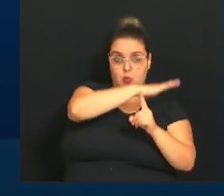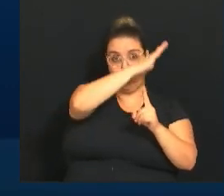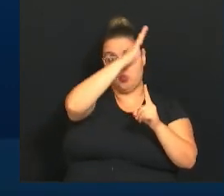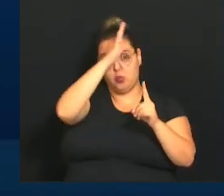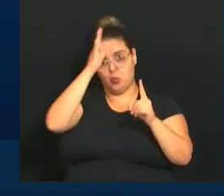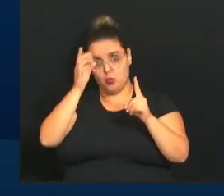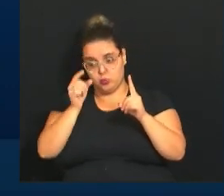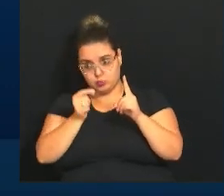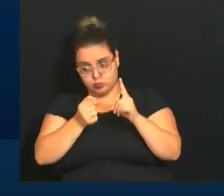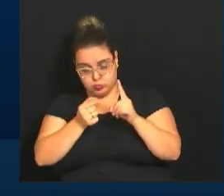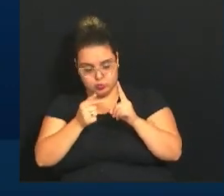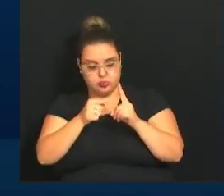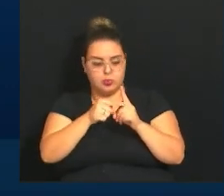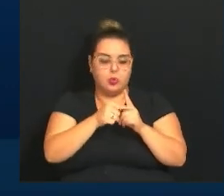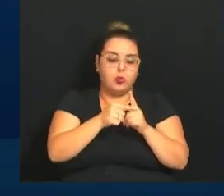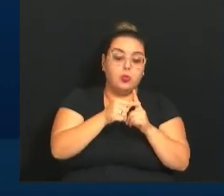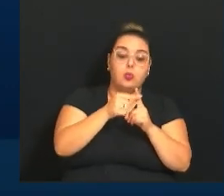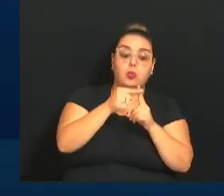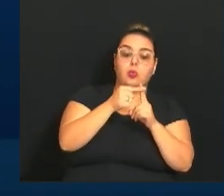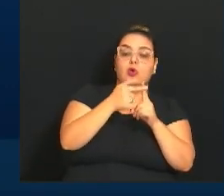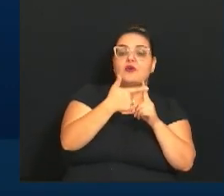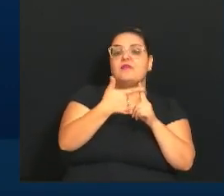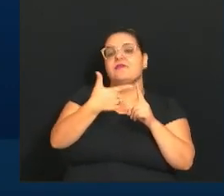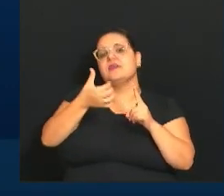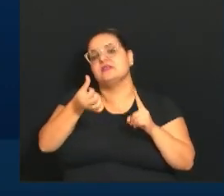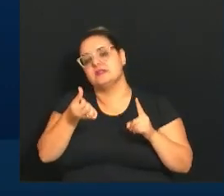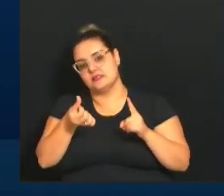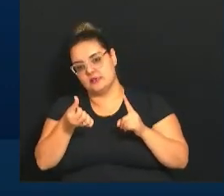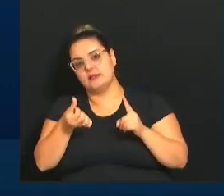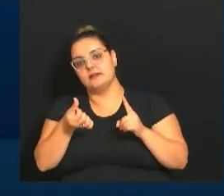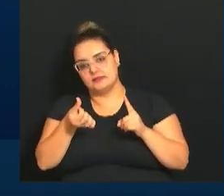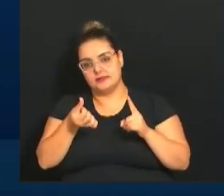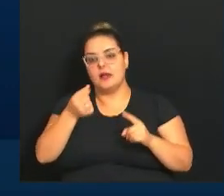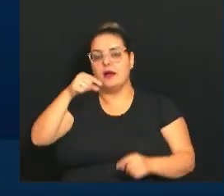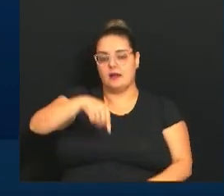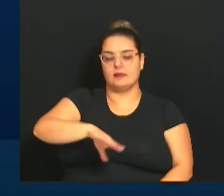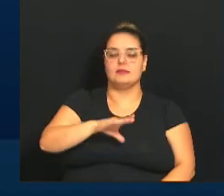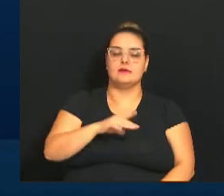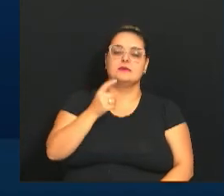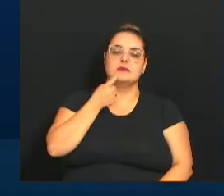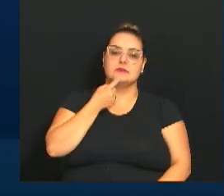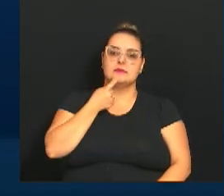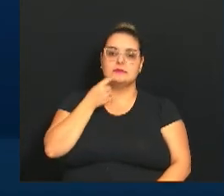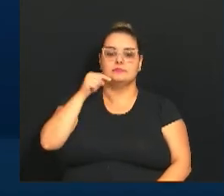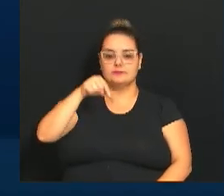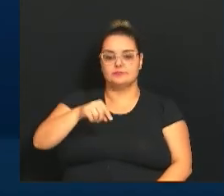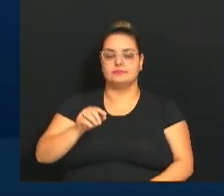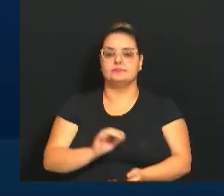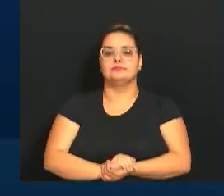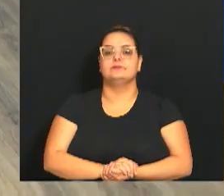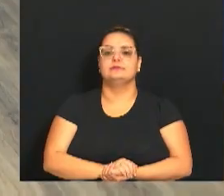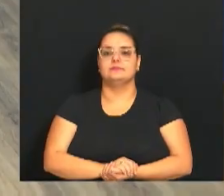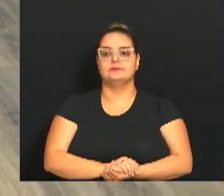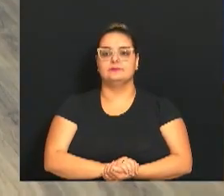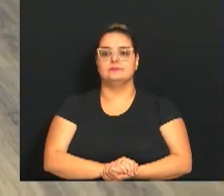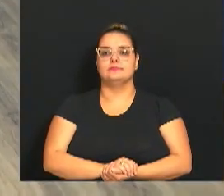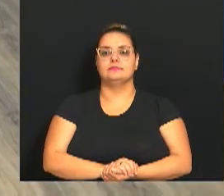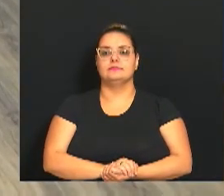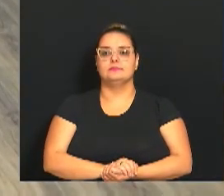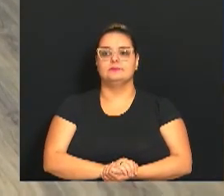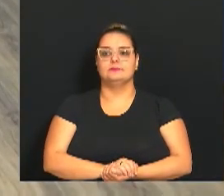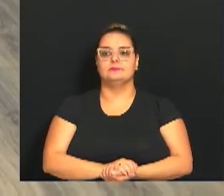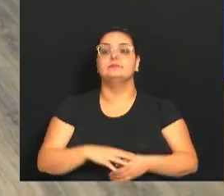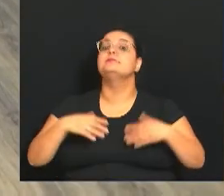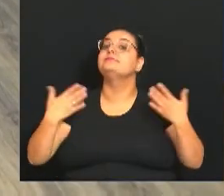pequena, podendo chegar aos 26 graus aqui na cidade de Campinas.